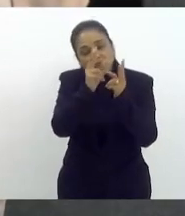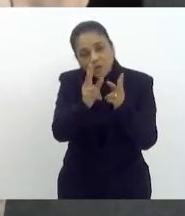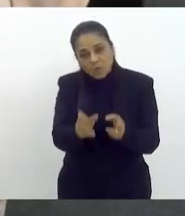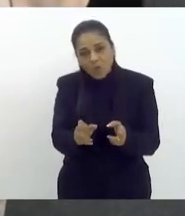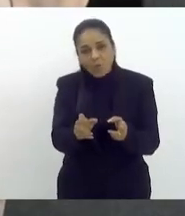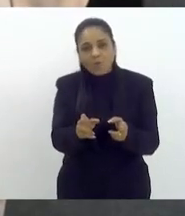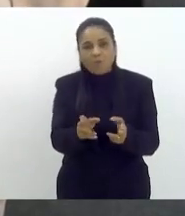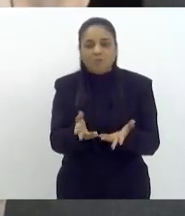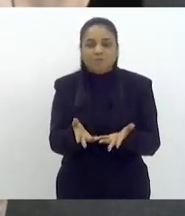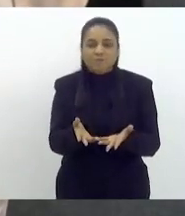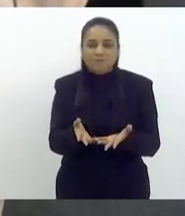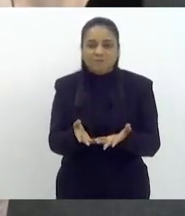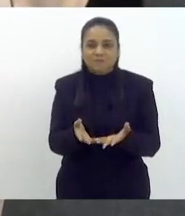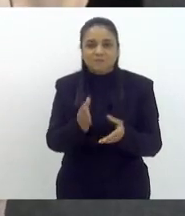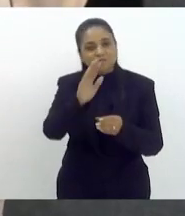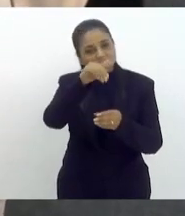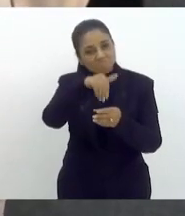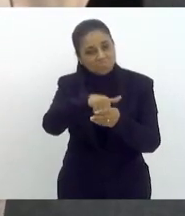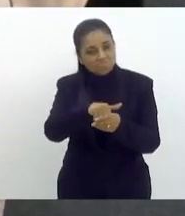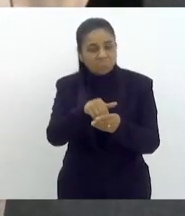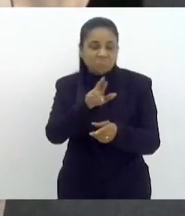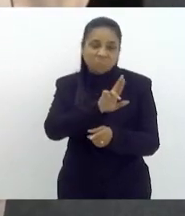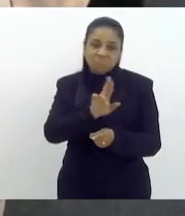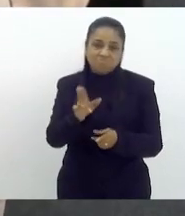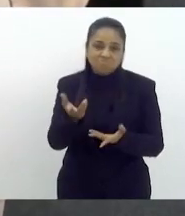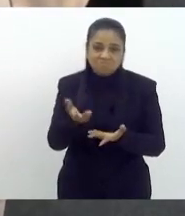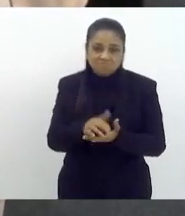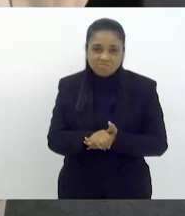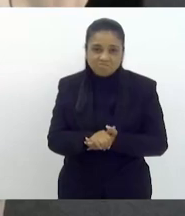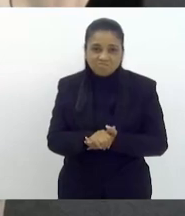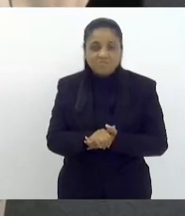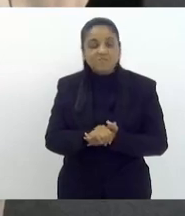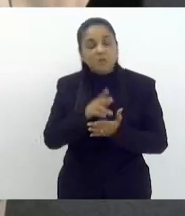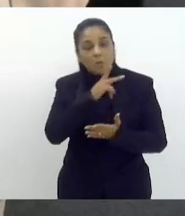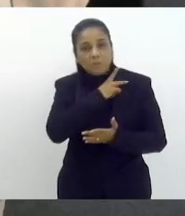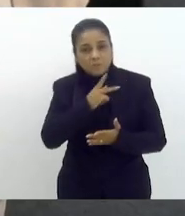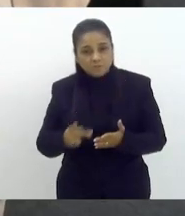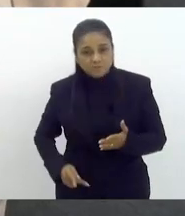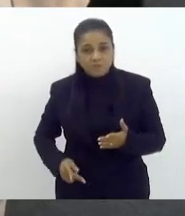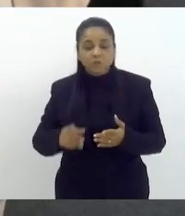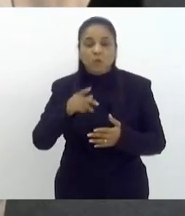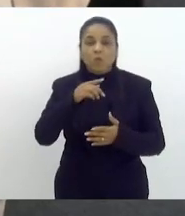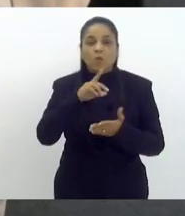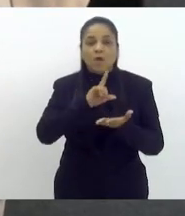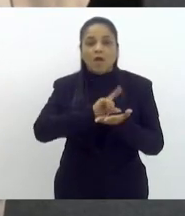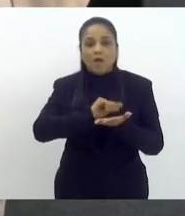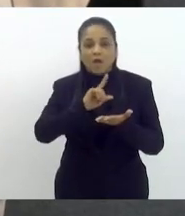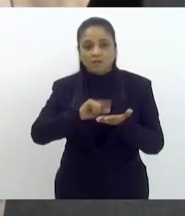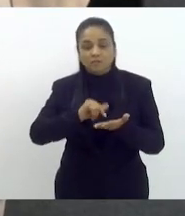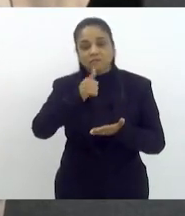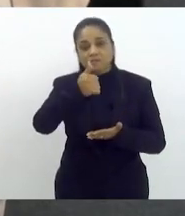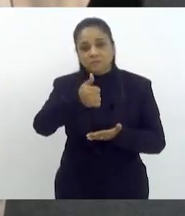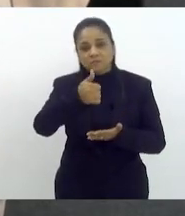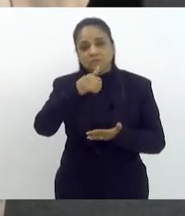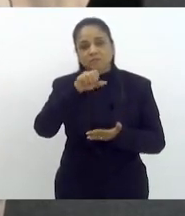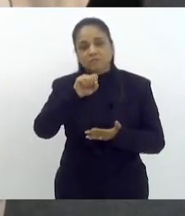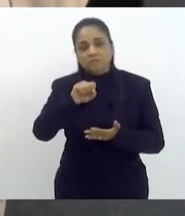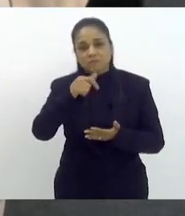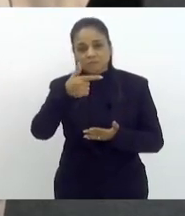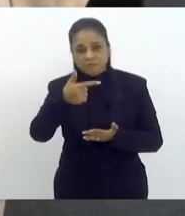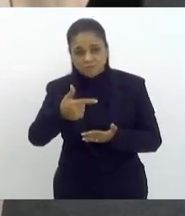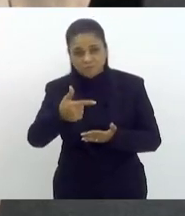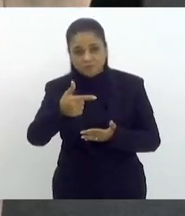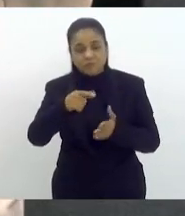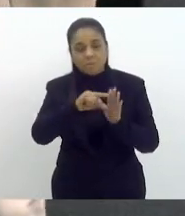daquilo que seria a votação nominal Então é isso o presidente o artigo 182 parágrafo primeiro é claro em relação a isso